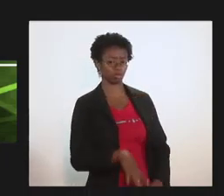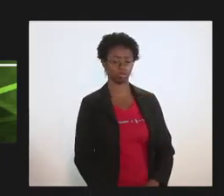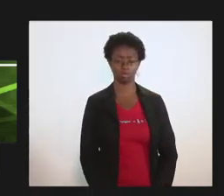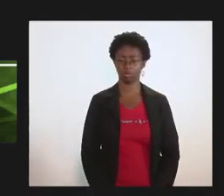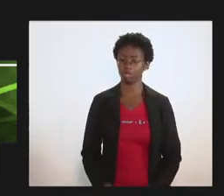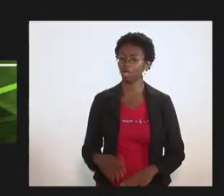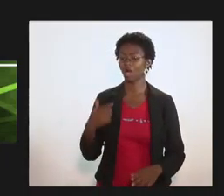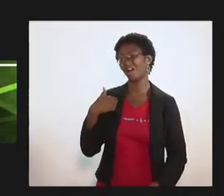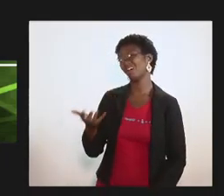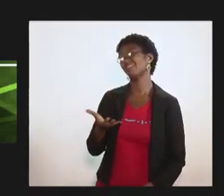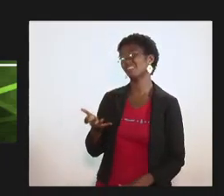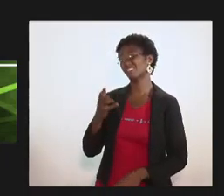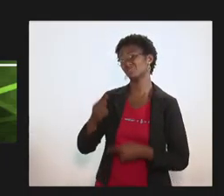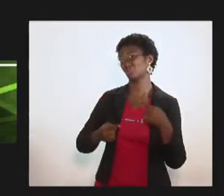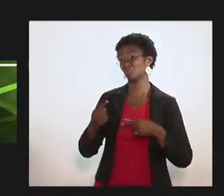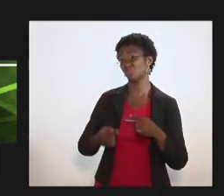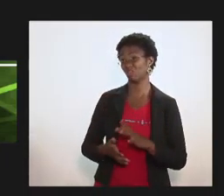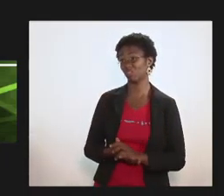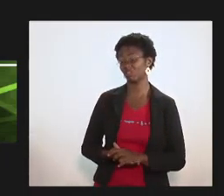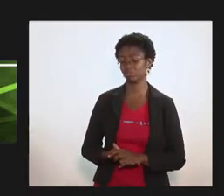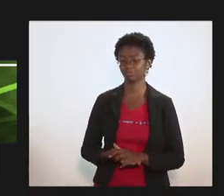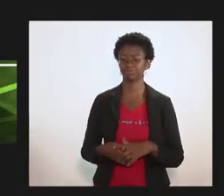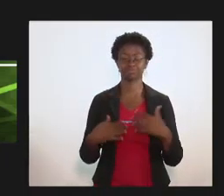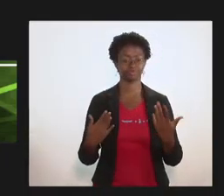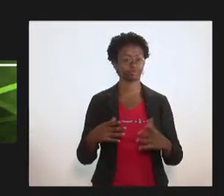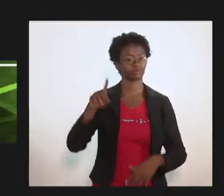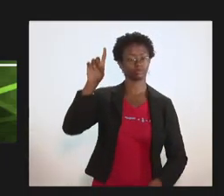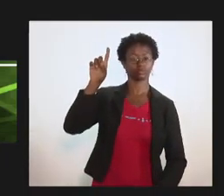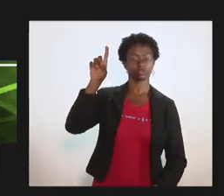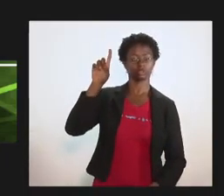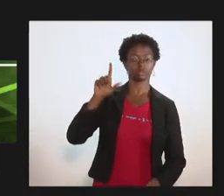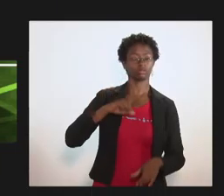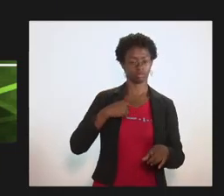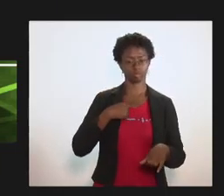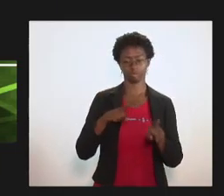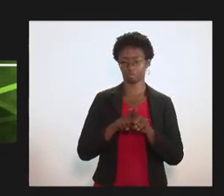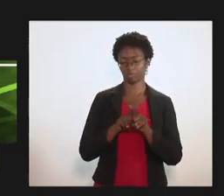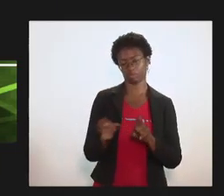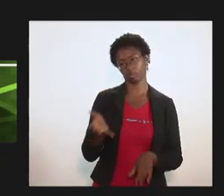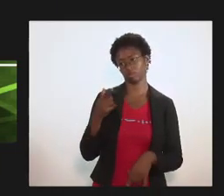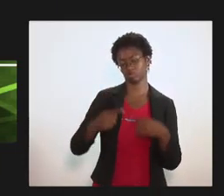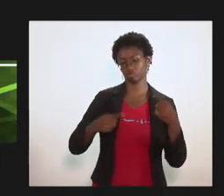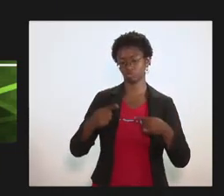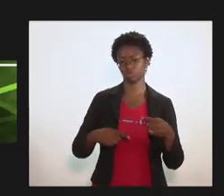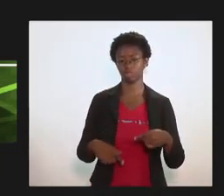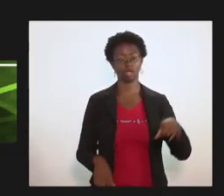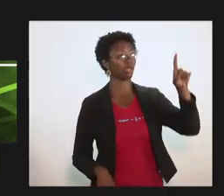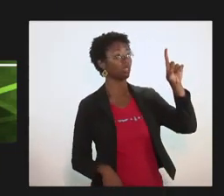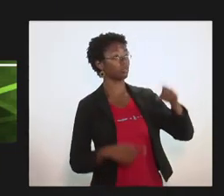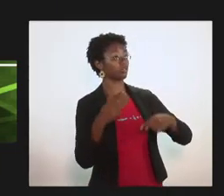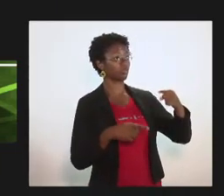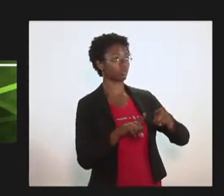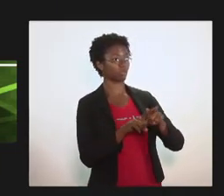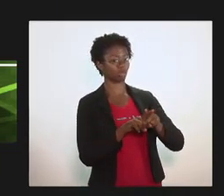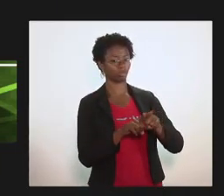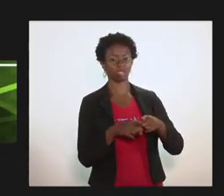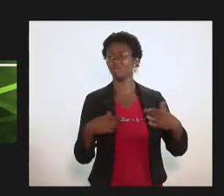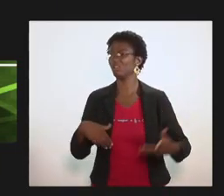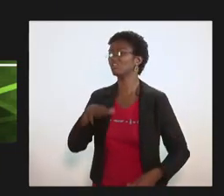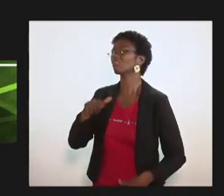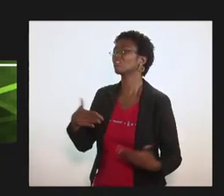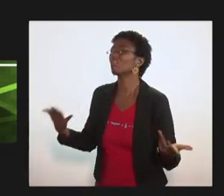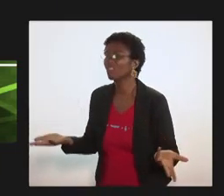o plenário concorda, eu só quero... O meu voto seria divergente, seria favorável à emenda 1. Eu concordo, demais... Márcio.